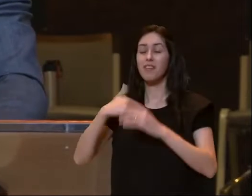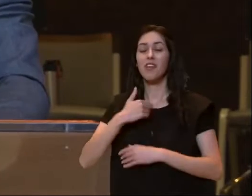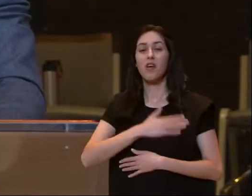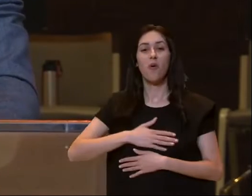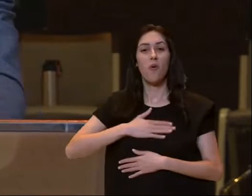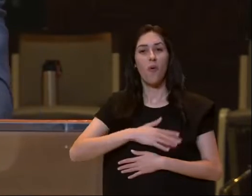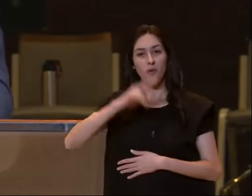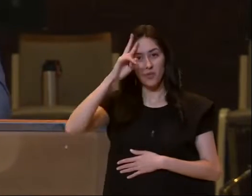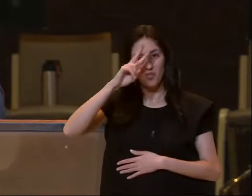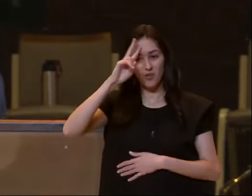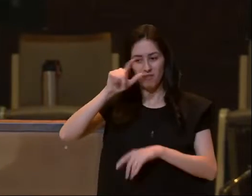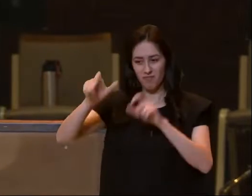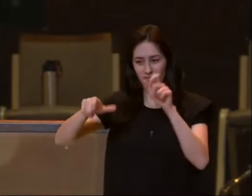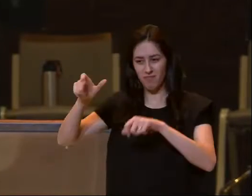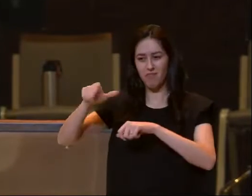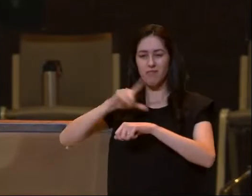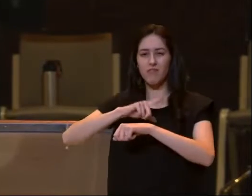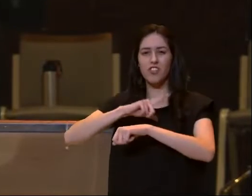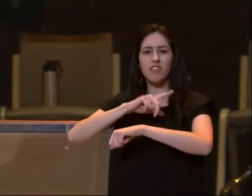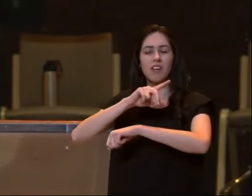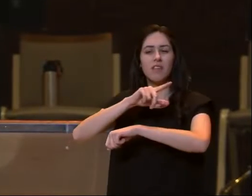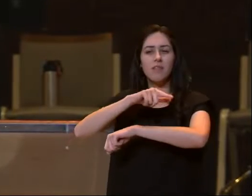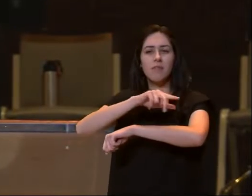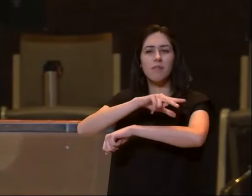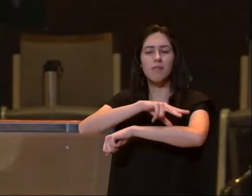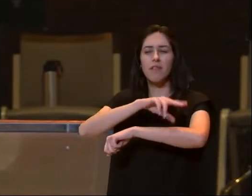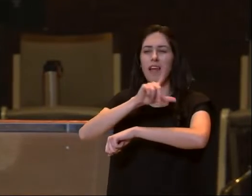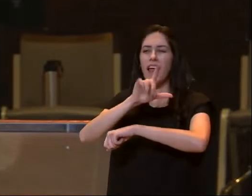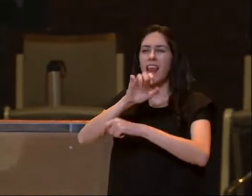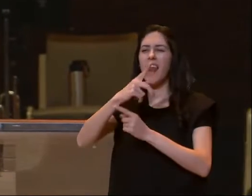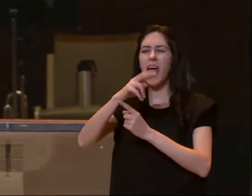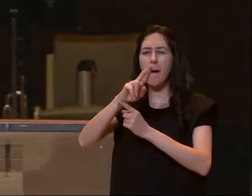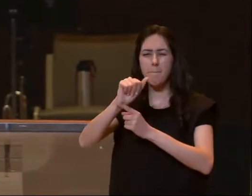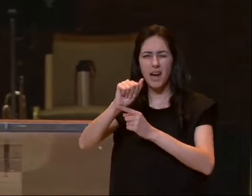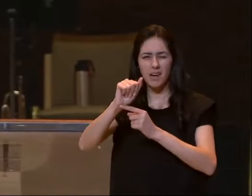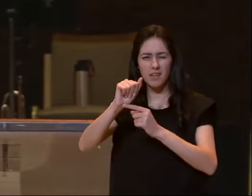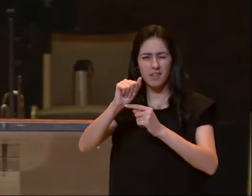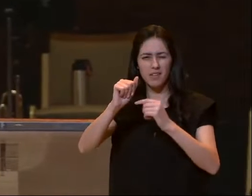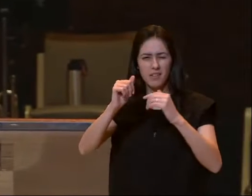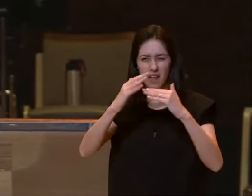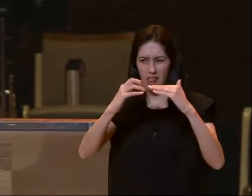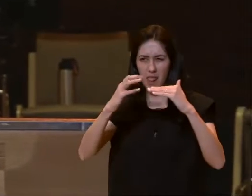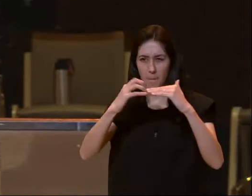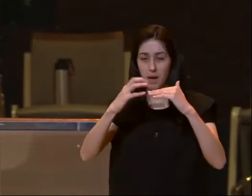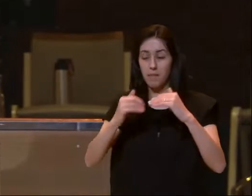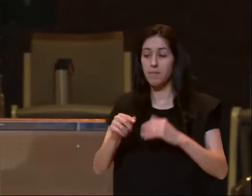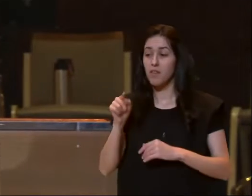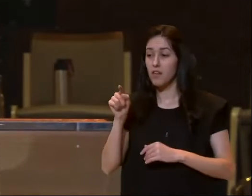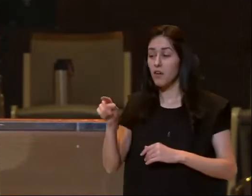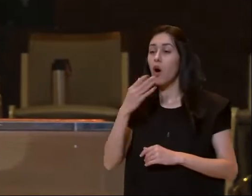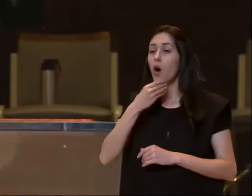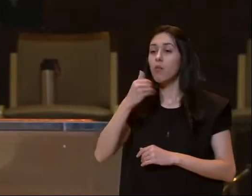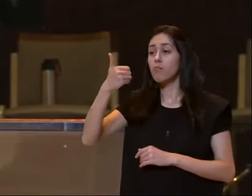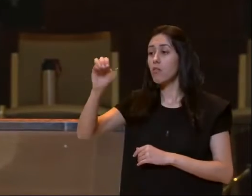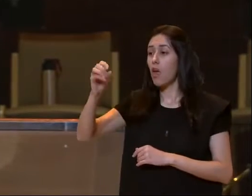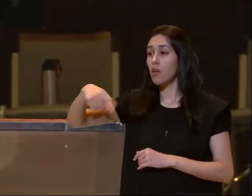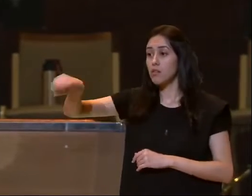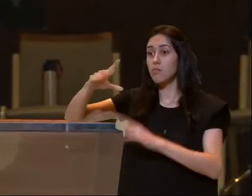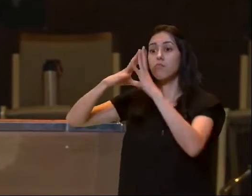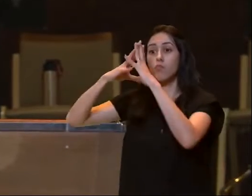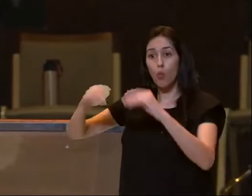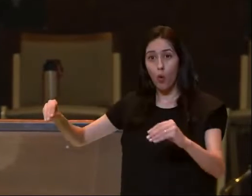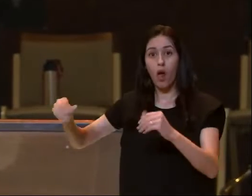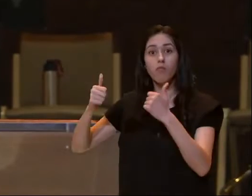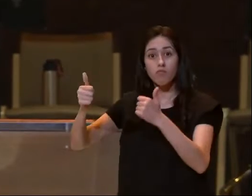dos leprosos. 10 foram curados. 1 voltou para agradecer. 10